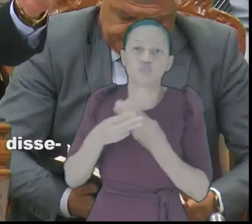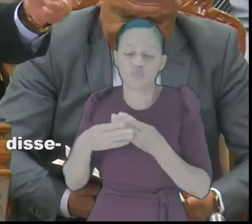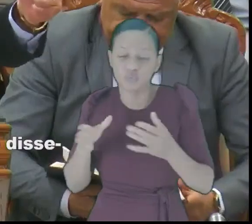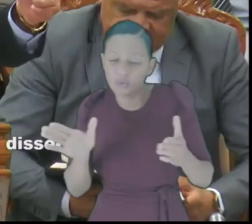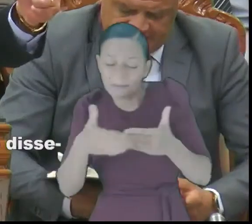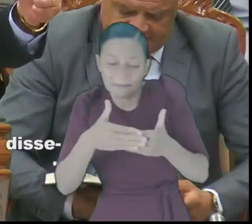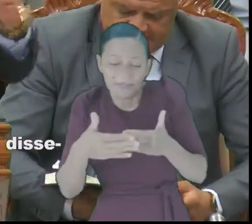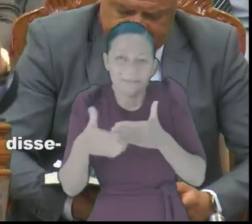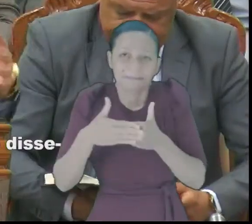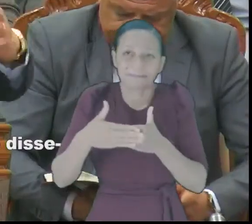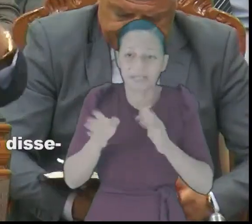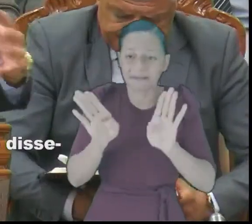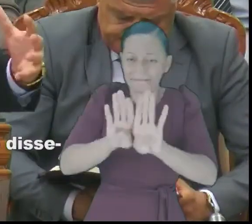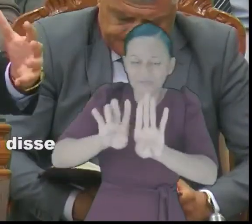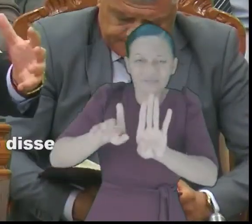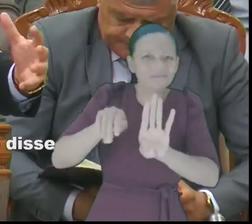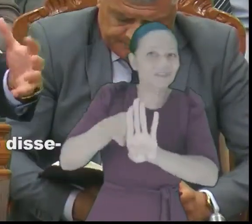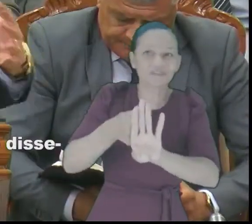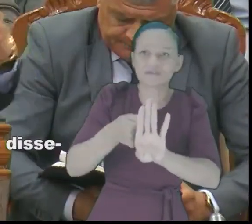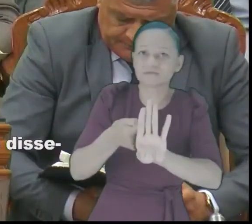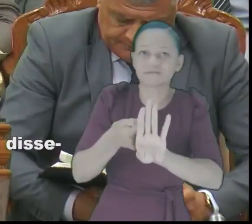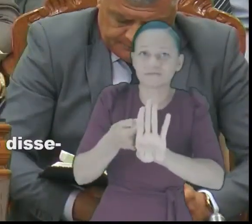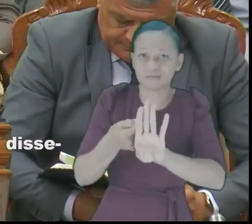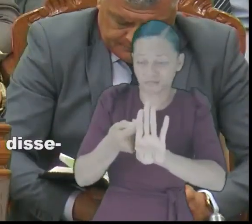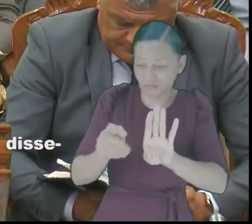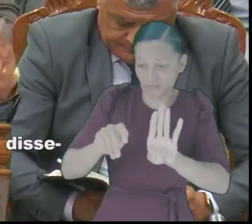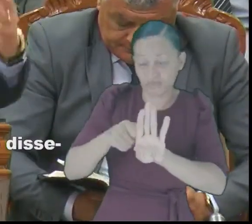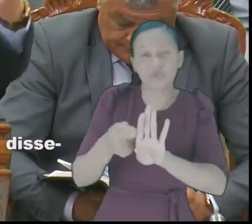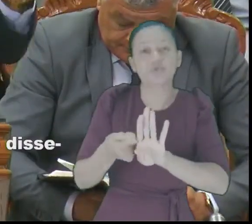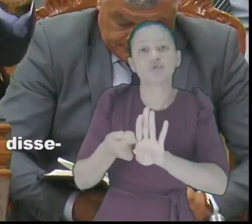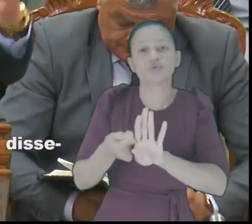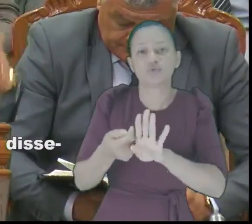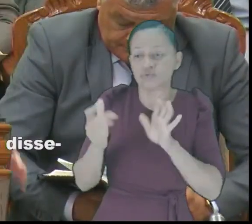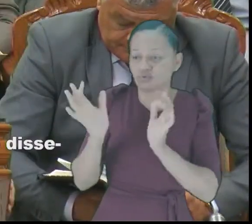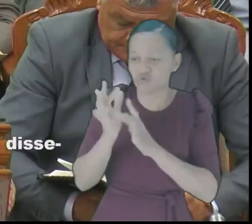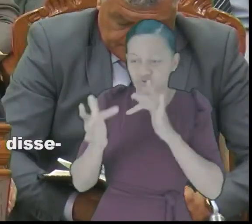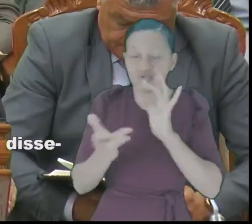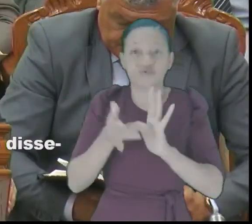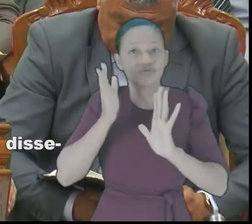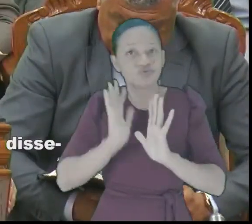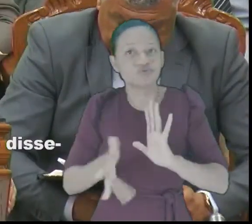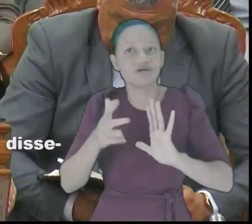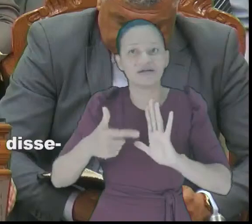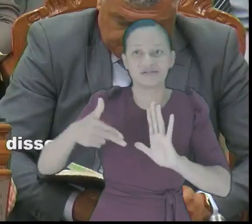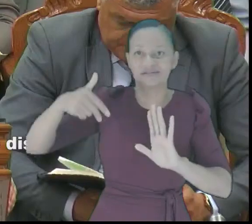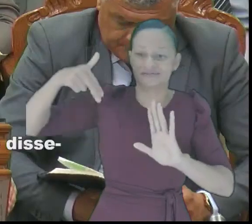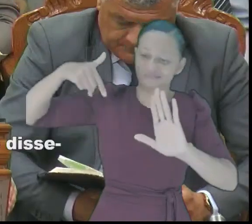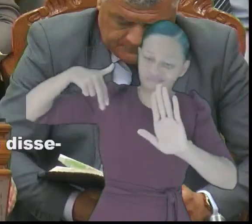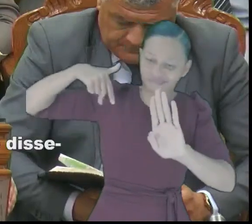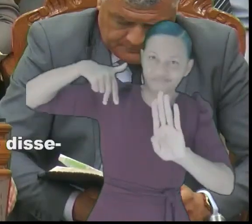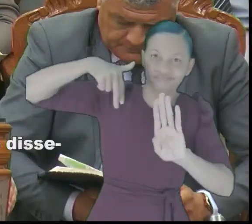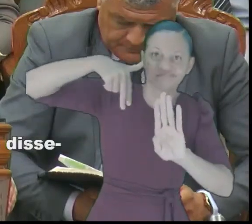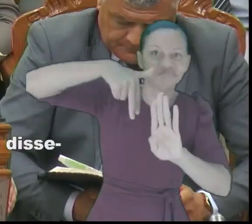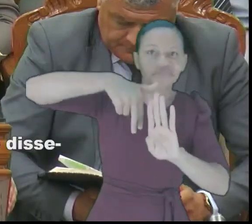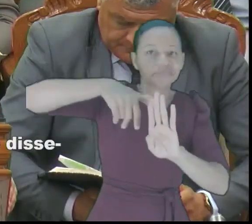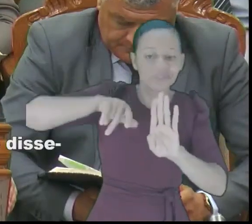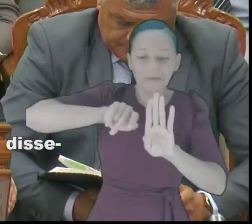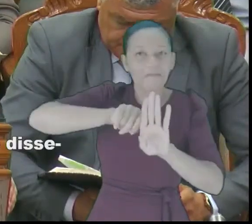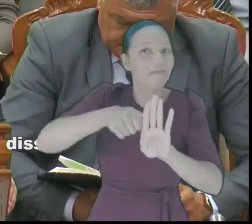Portas fechadas. E Jesus, com as portas fechadas, Cristo ressuscitado, entra na sala sem abrir a